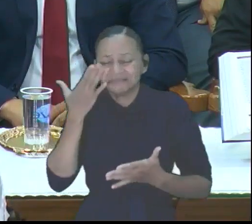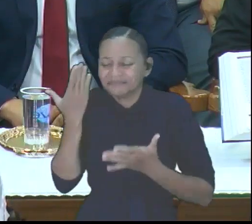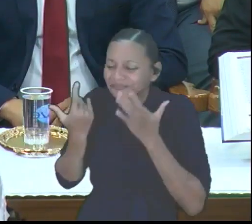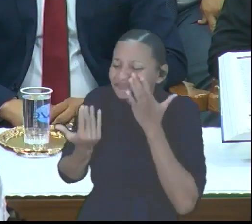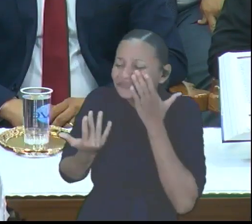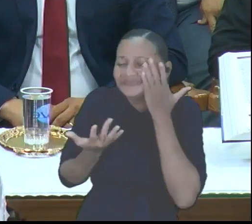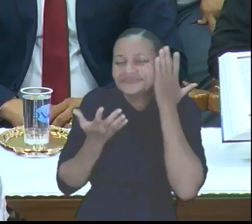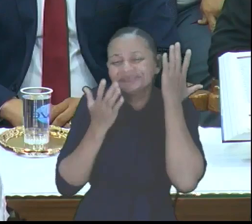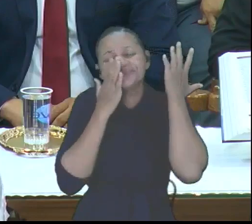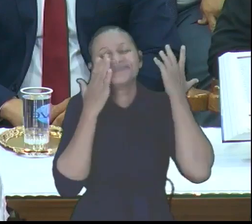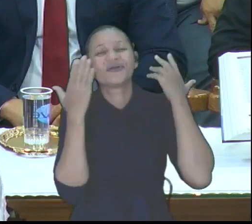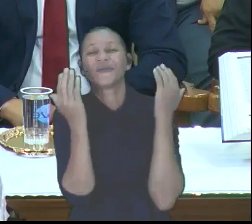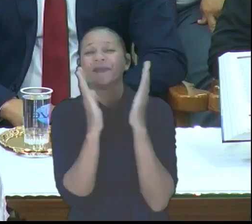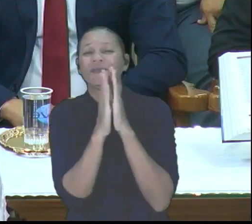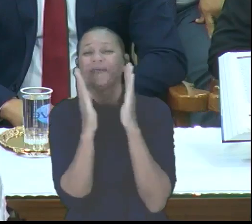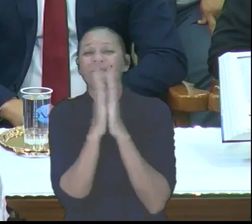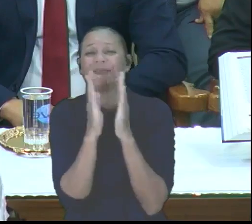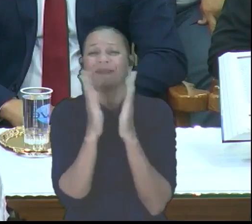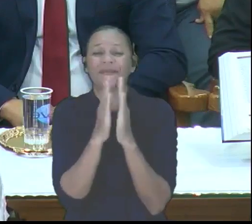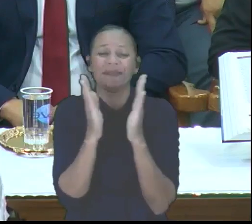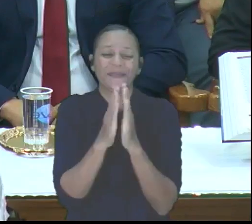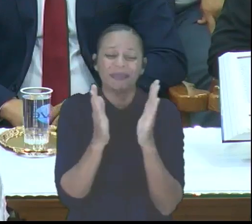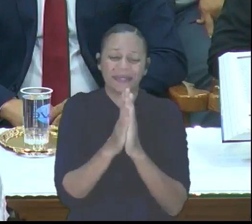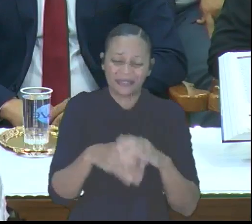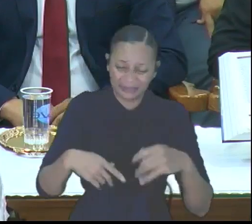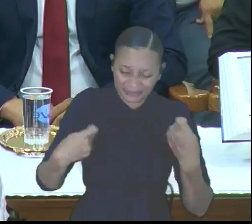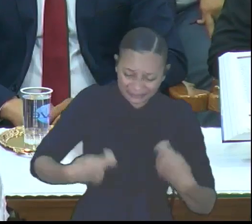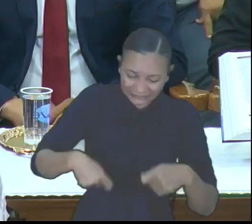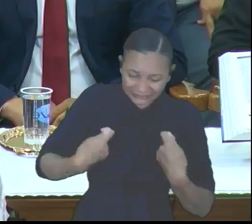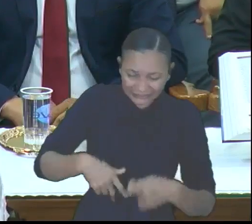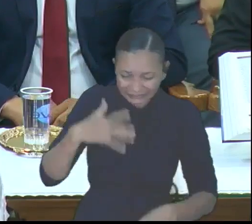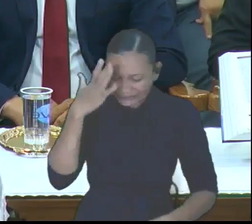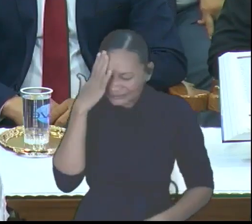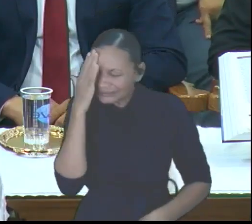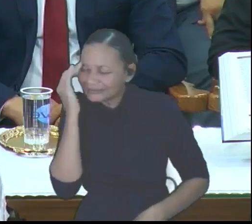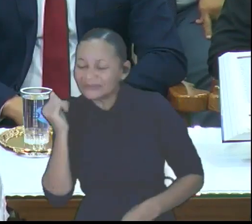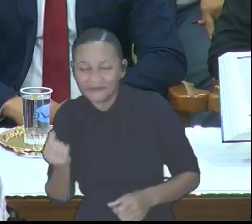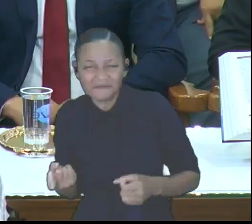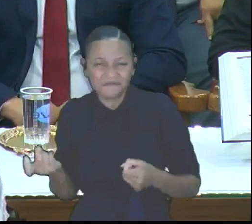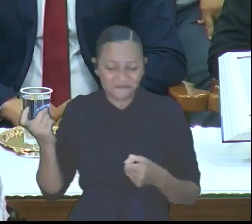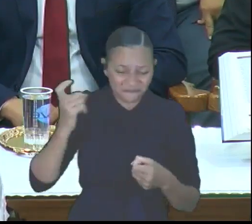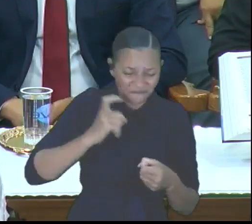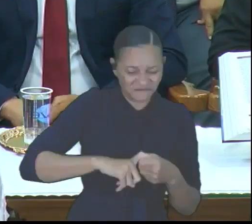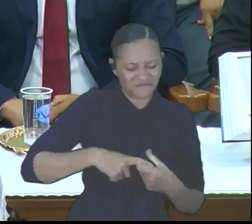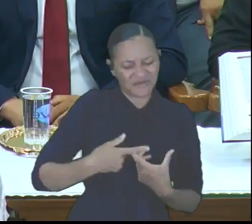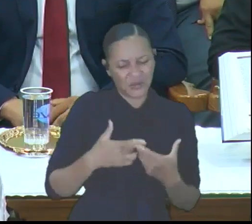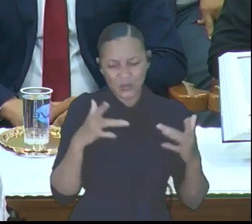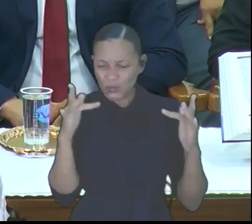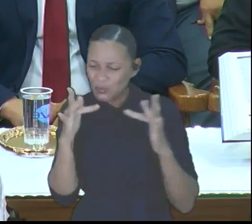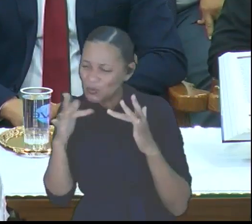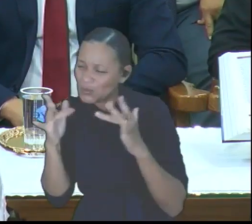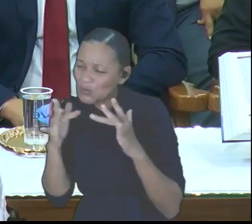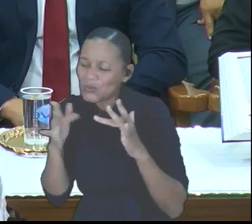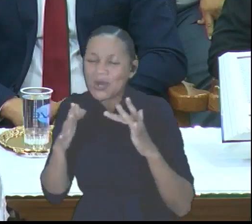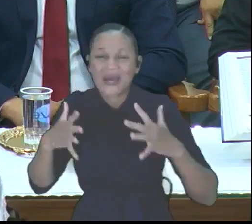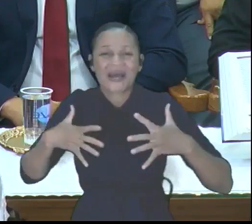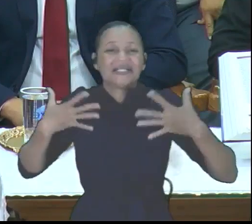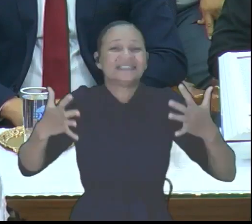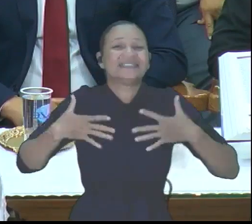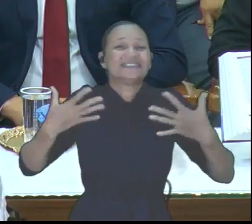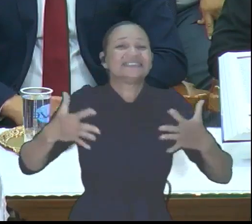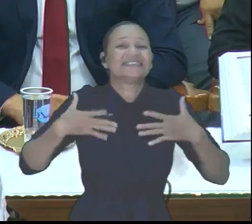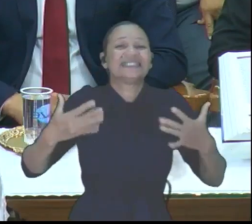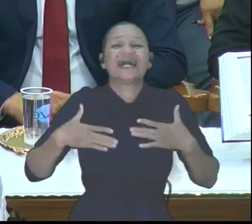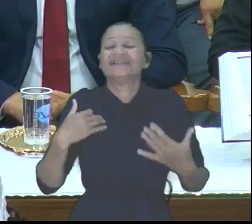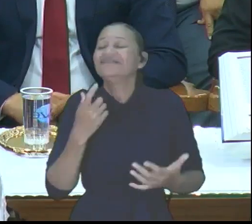preciso resgatar a oração. Eu preciso, resgatar a convivência alegre,